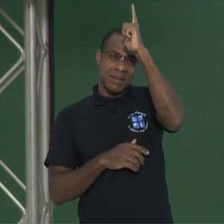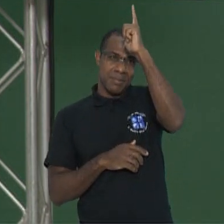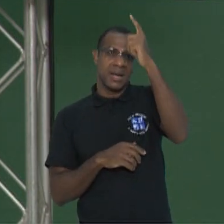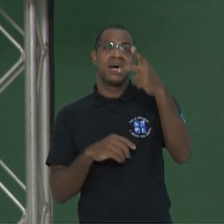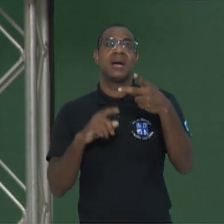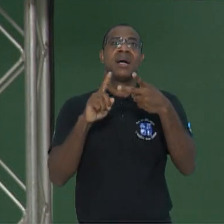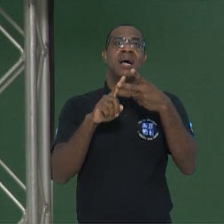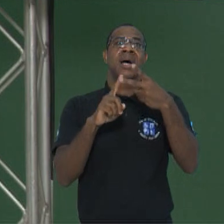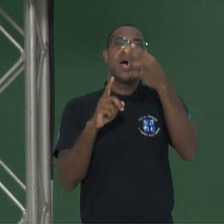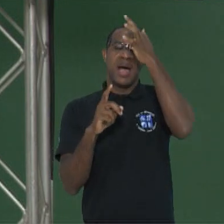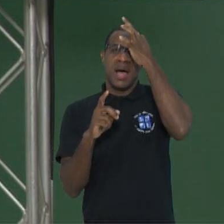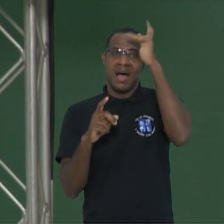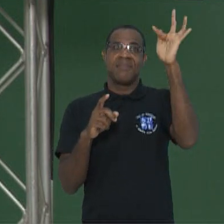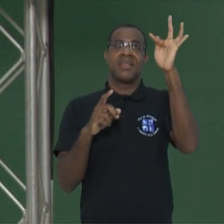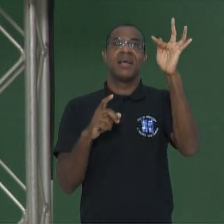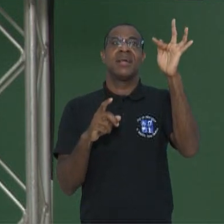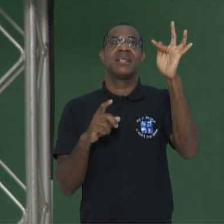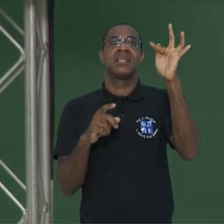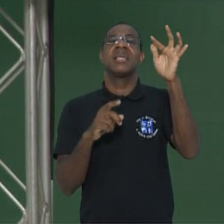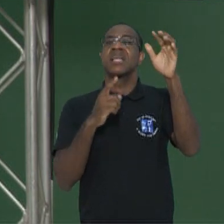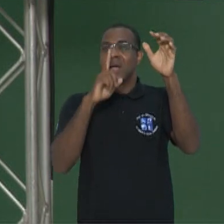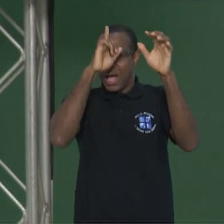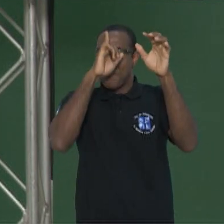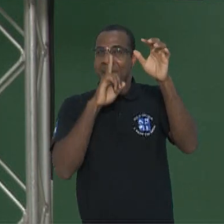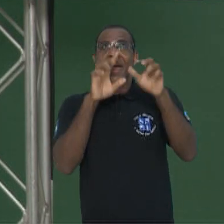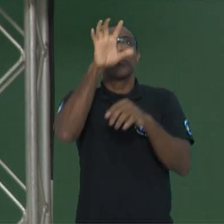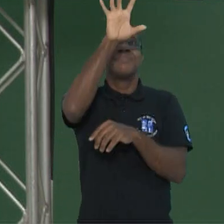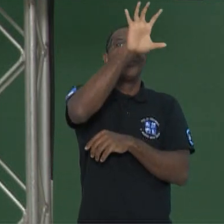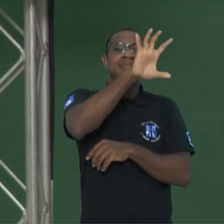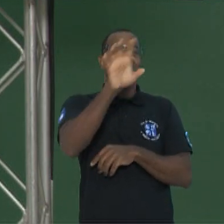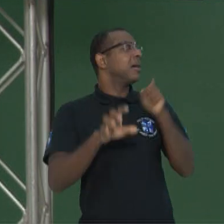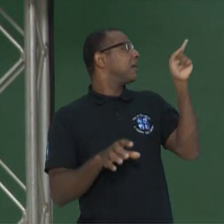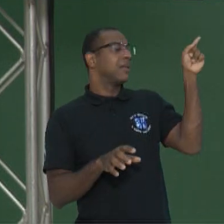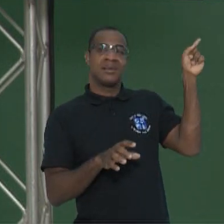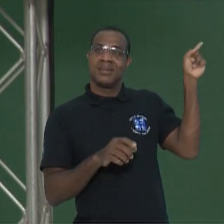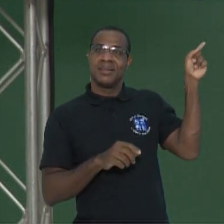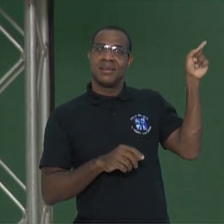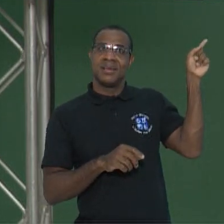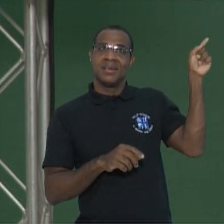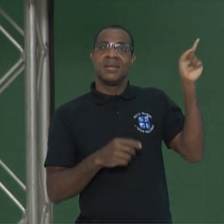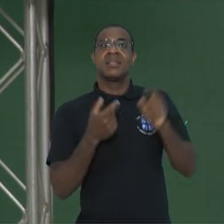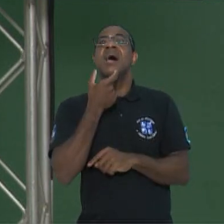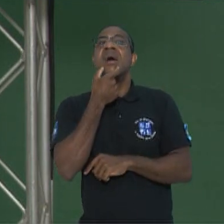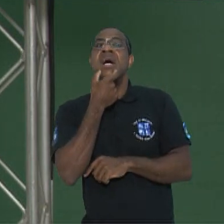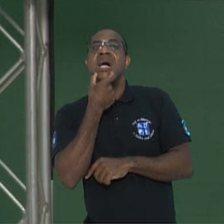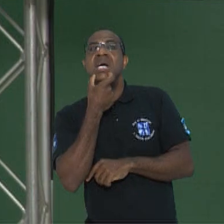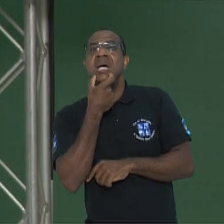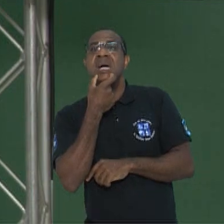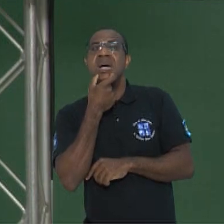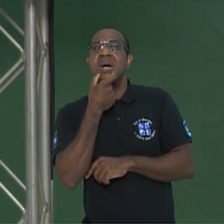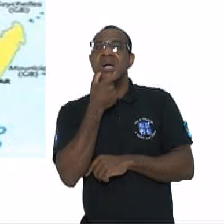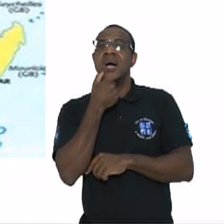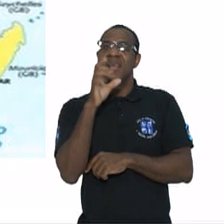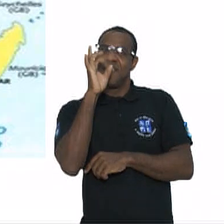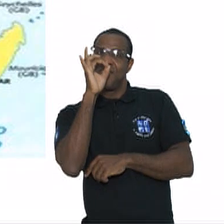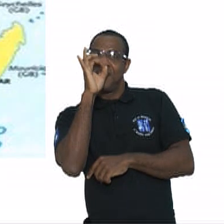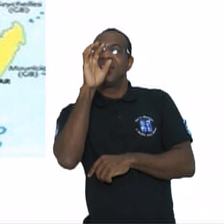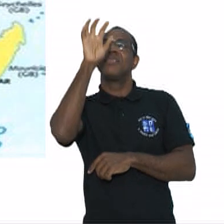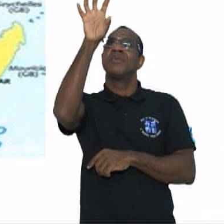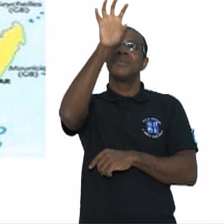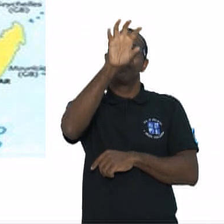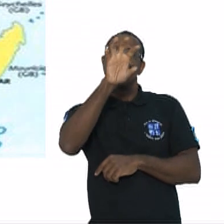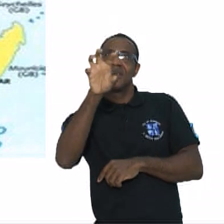da França, que são essas que estão em amarelo aqui, da Inglaterra, que são essas partes em verde. E